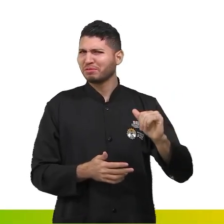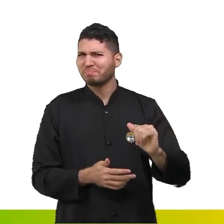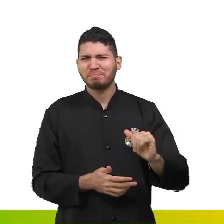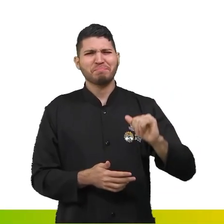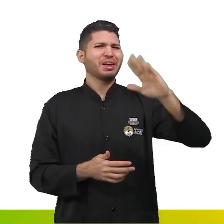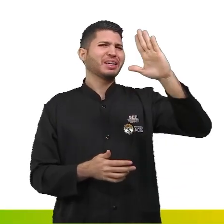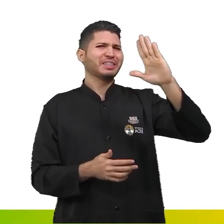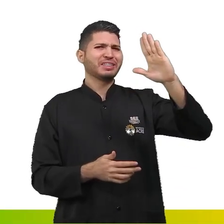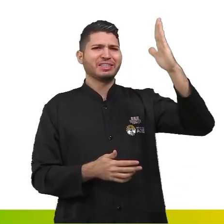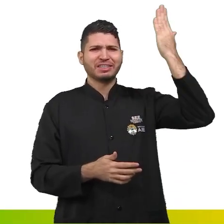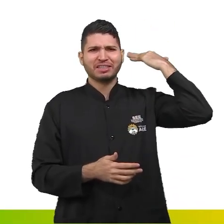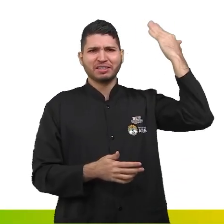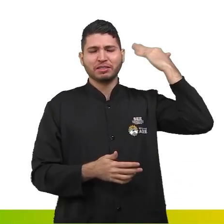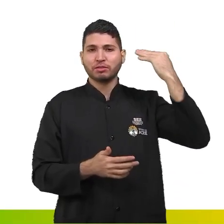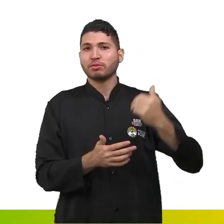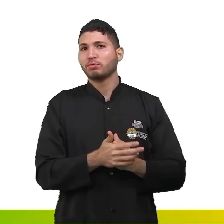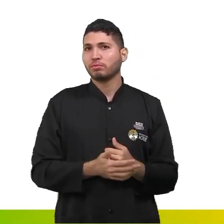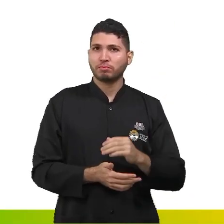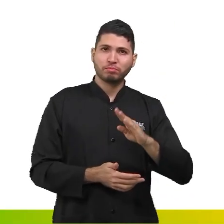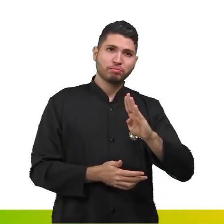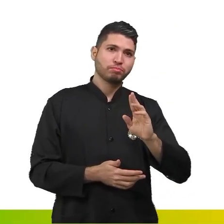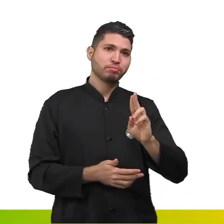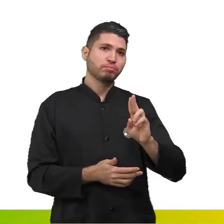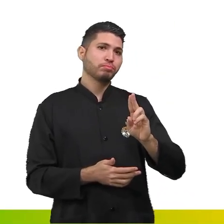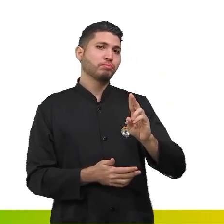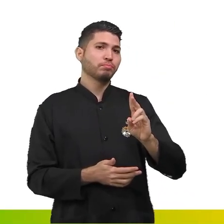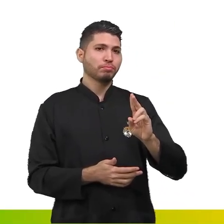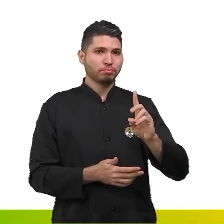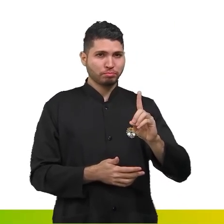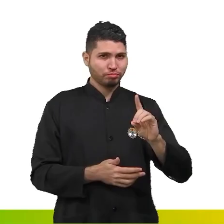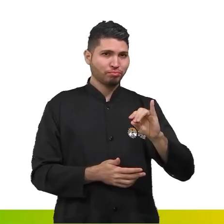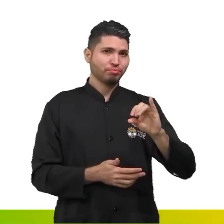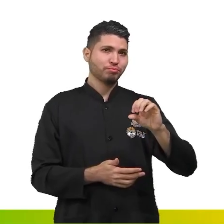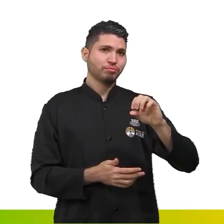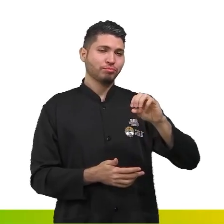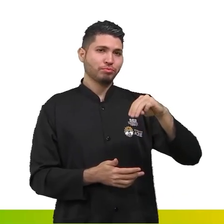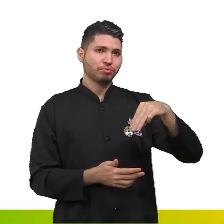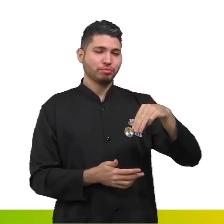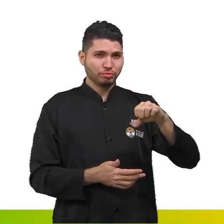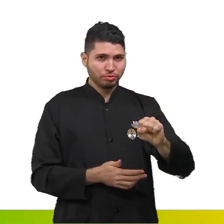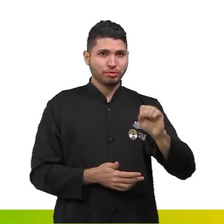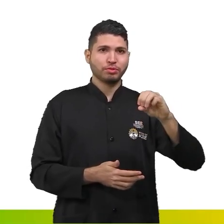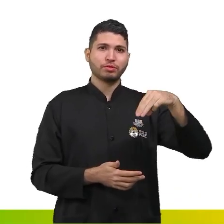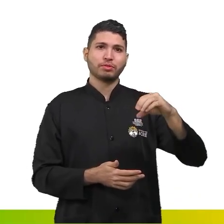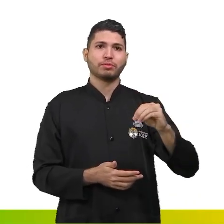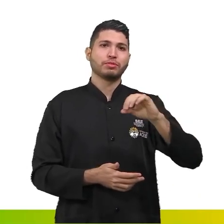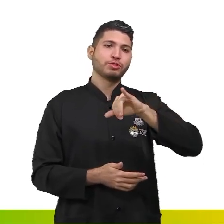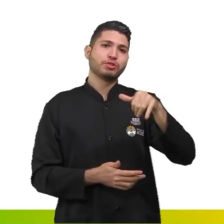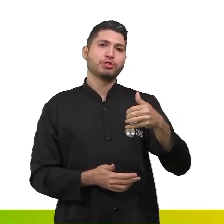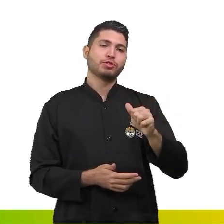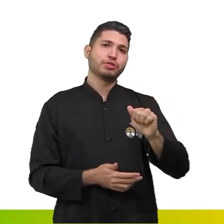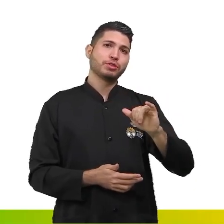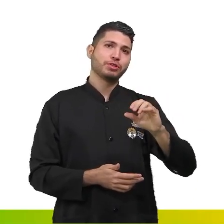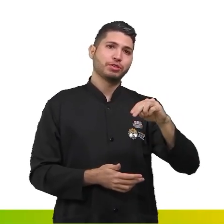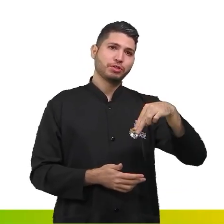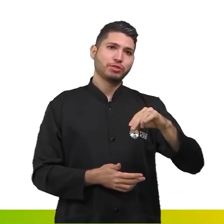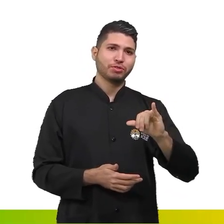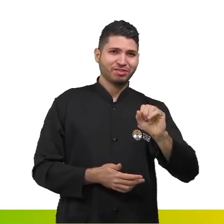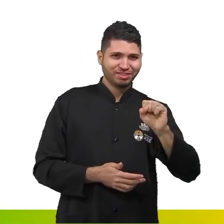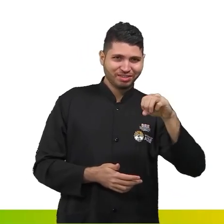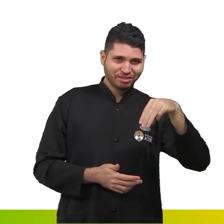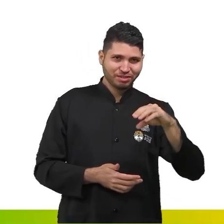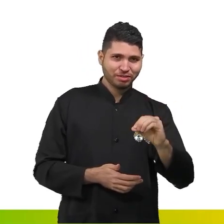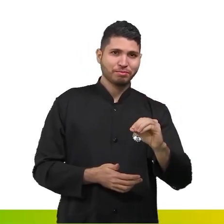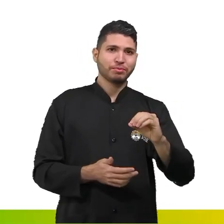mundo, o budismo, o jainismo, sikhismo, cada uma com suas